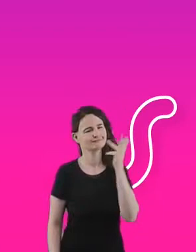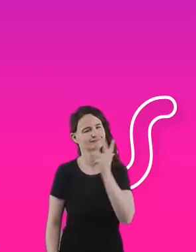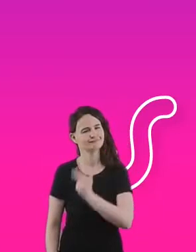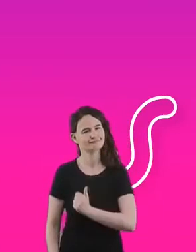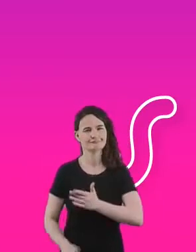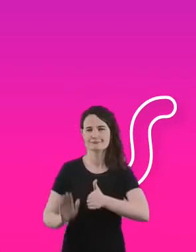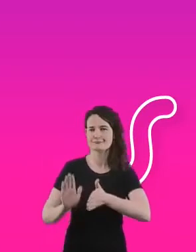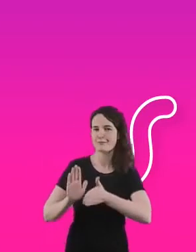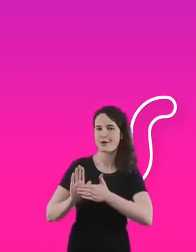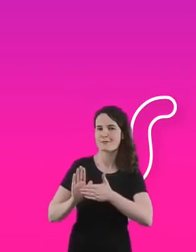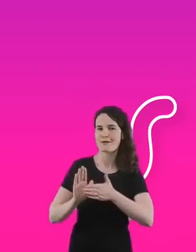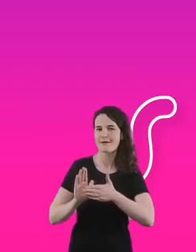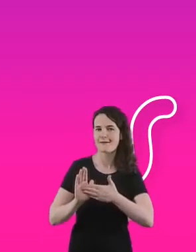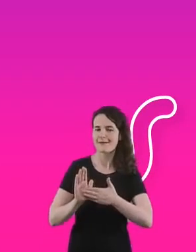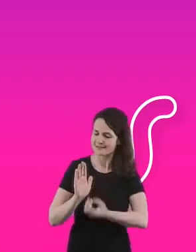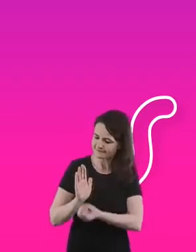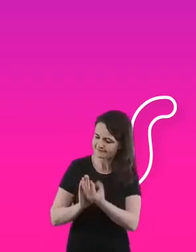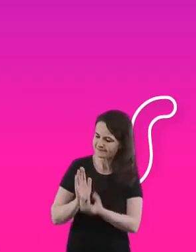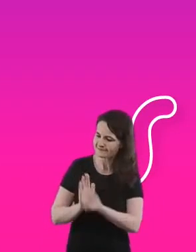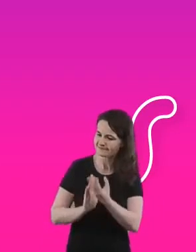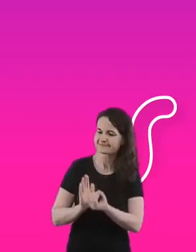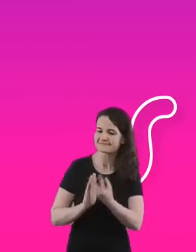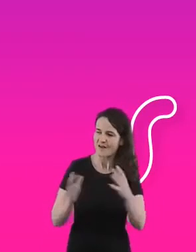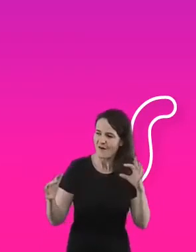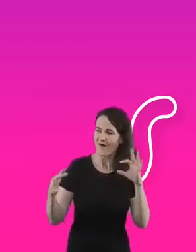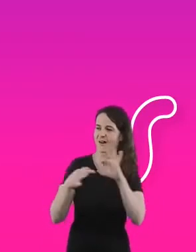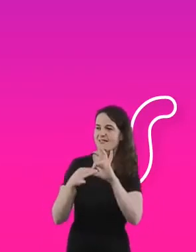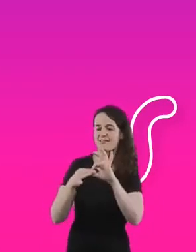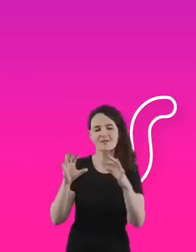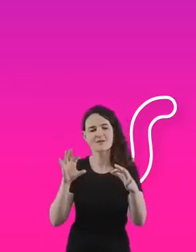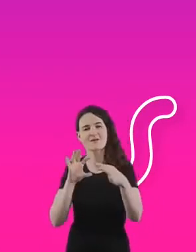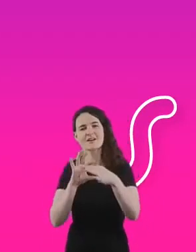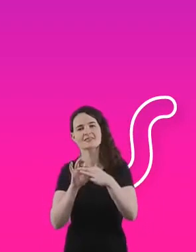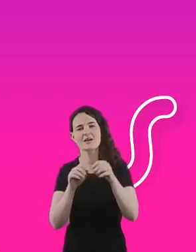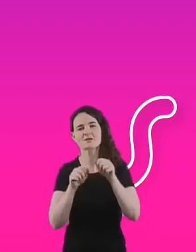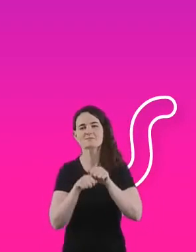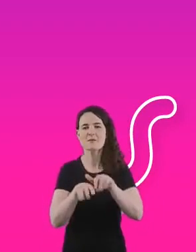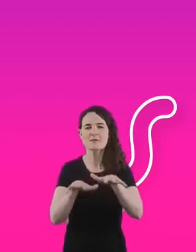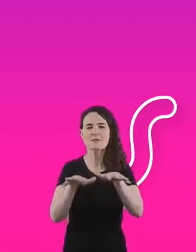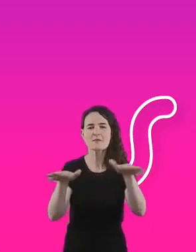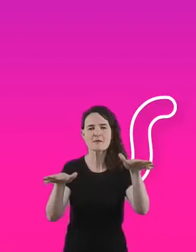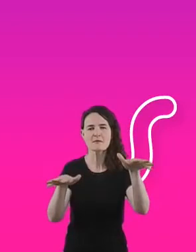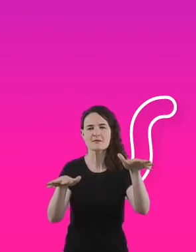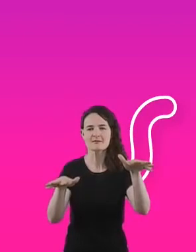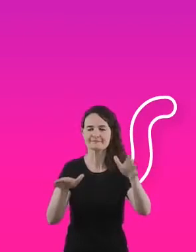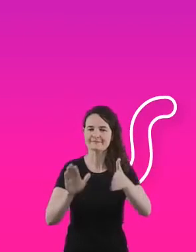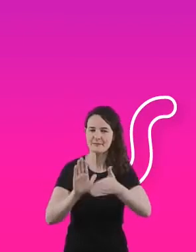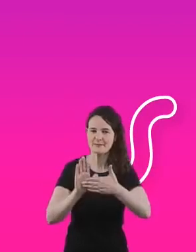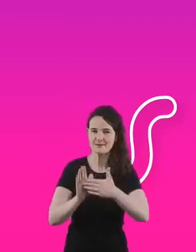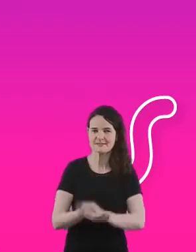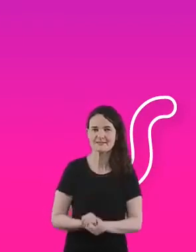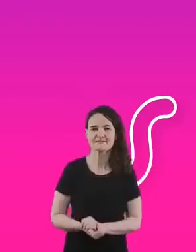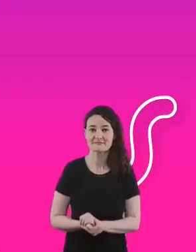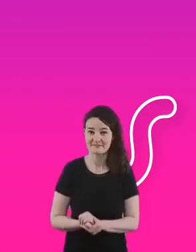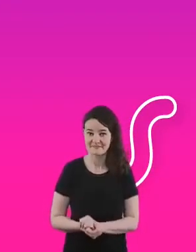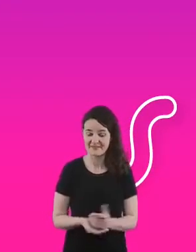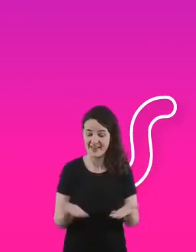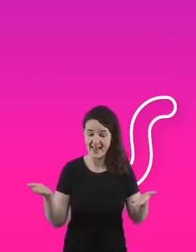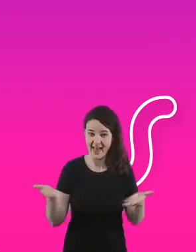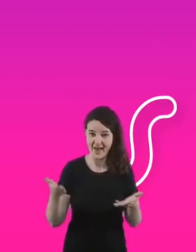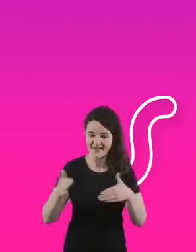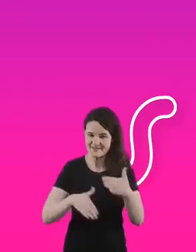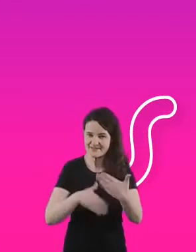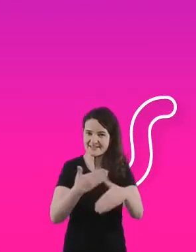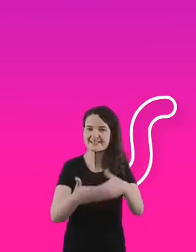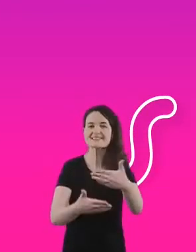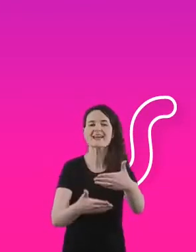envolvido e se conectado, né, para expandir e abrir essa roda. E nesse processo de abertura dessa roda e